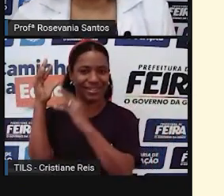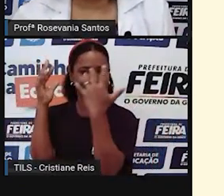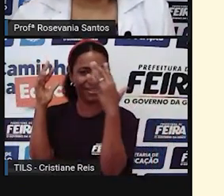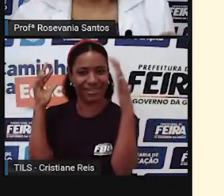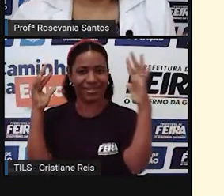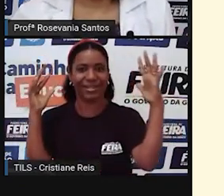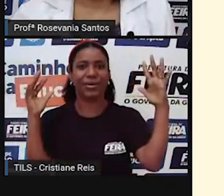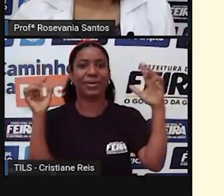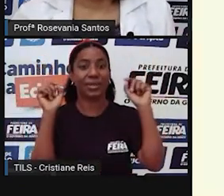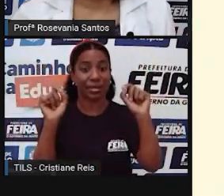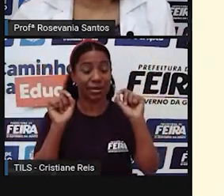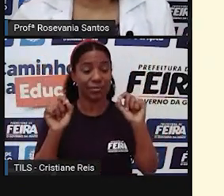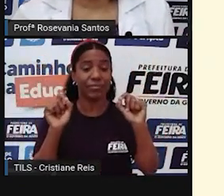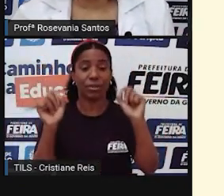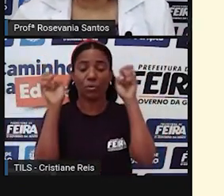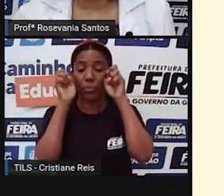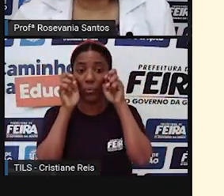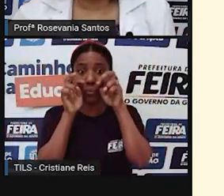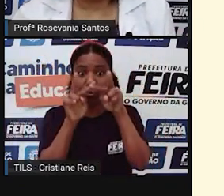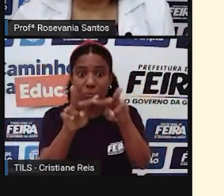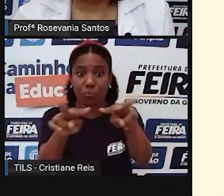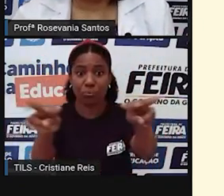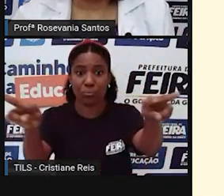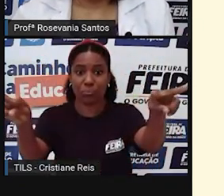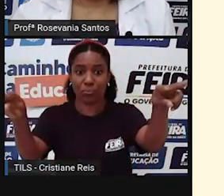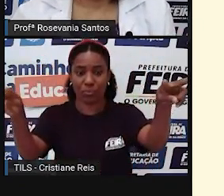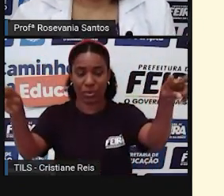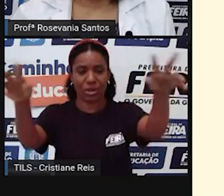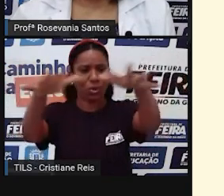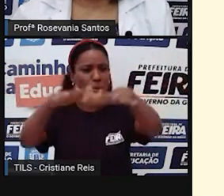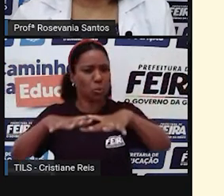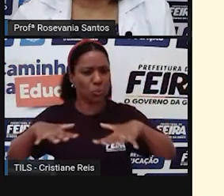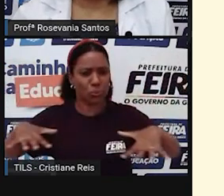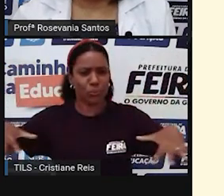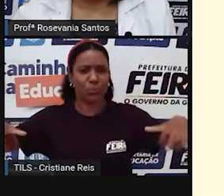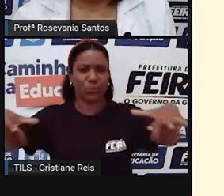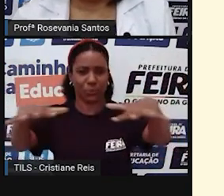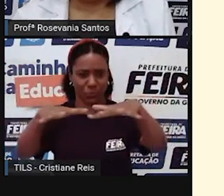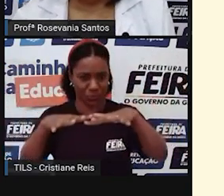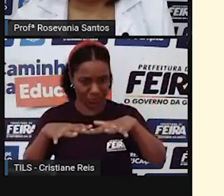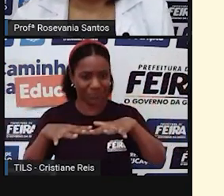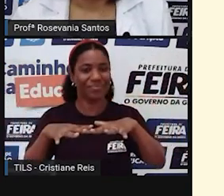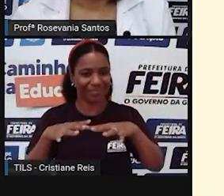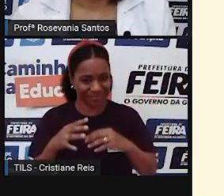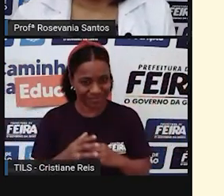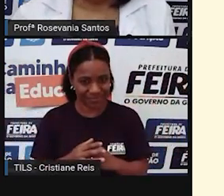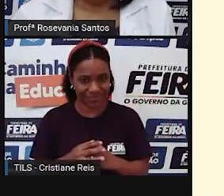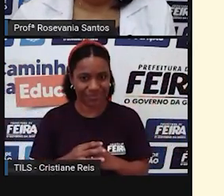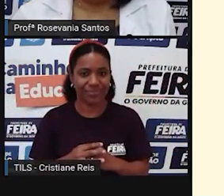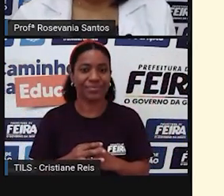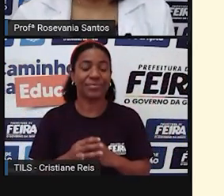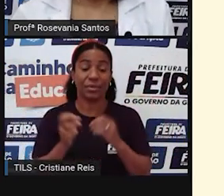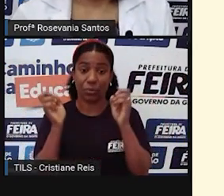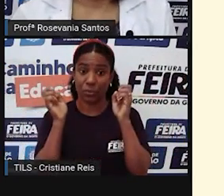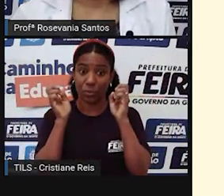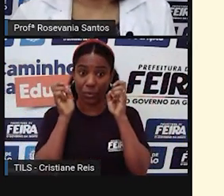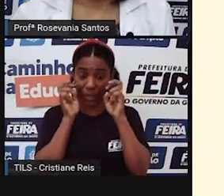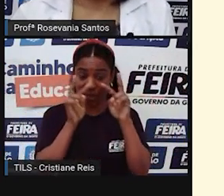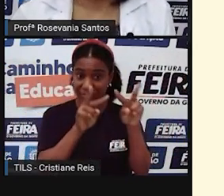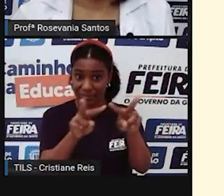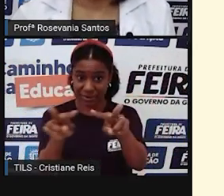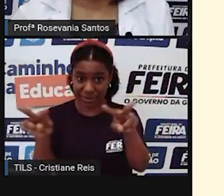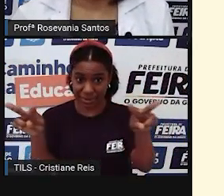para facilitar, o que vemos em um determinado momento. Então, ele é constituído pelas paisagens, que é o que a gente vê,